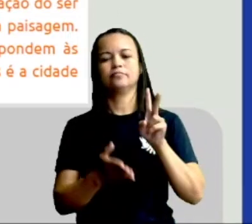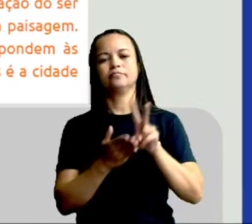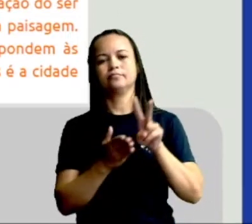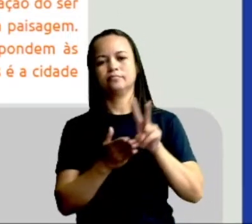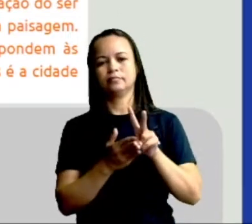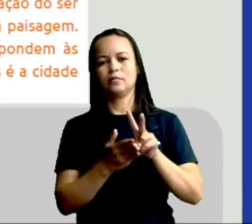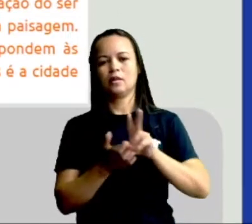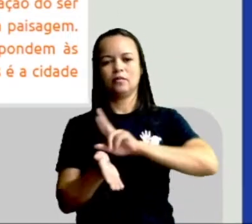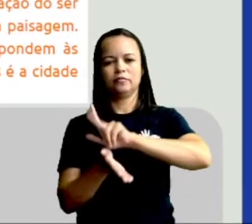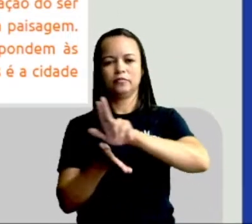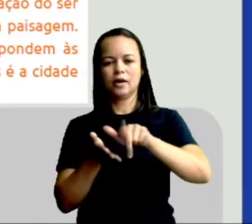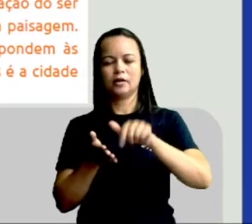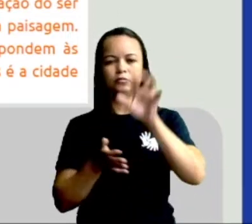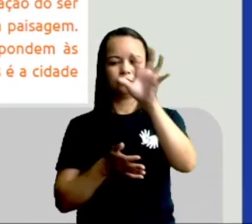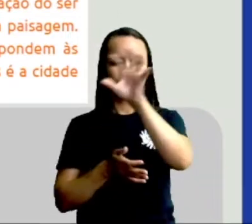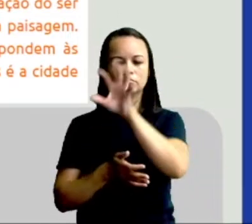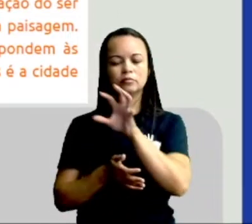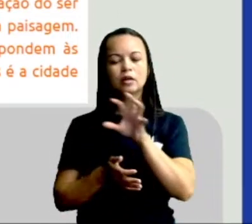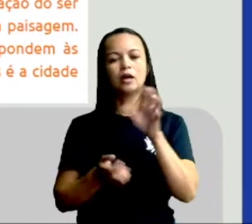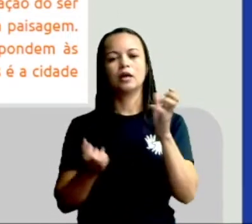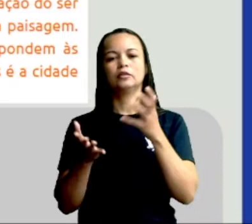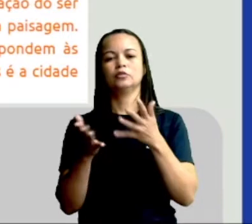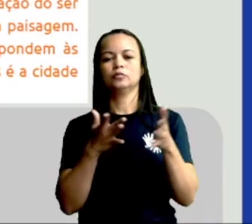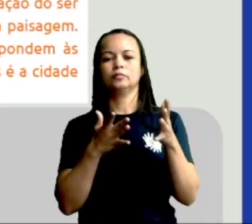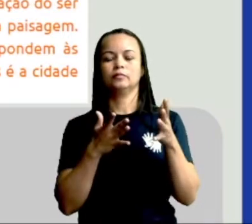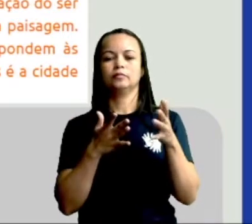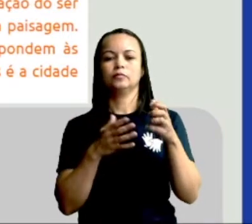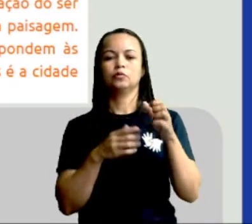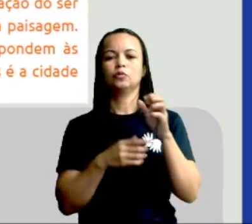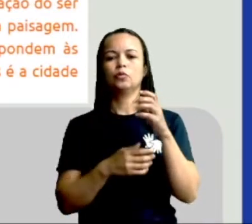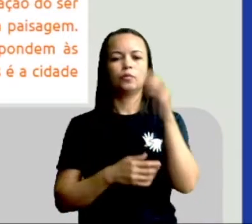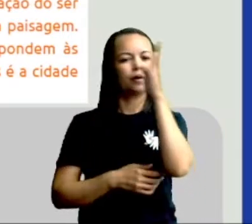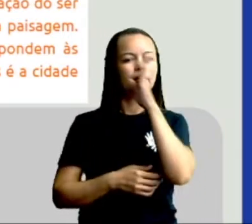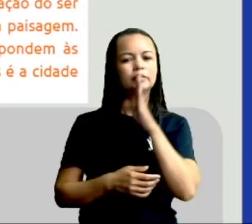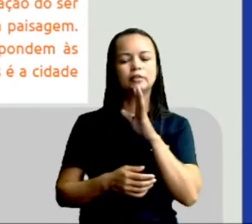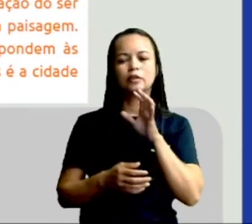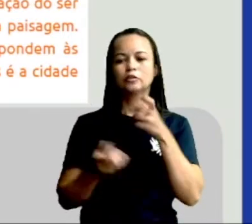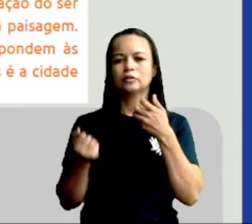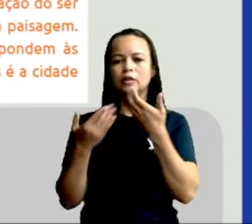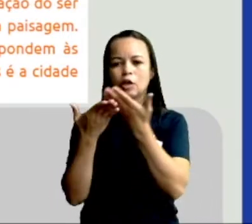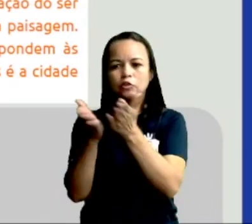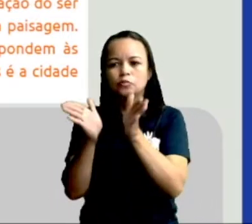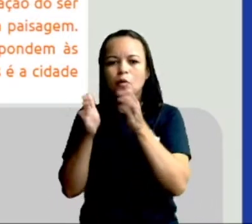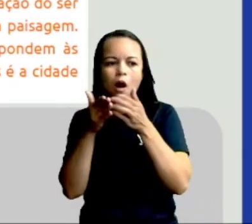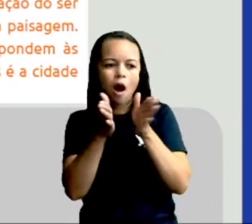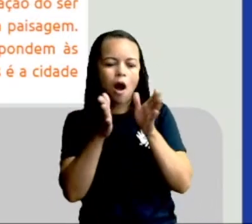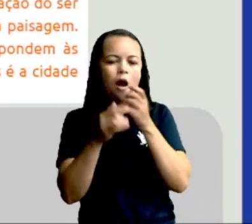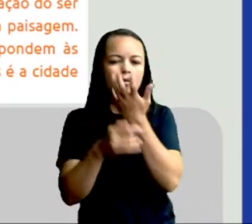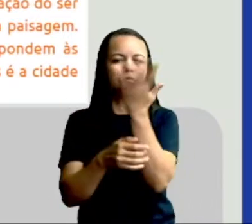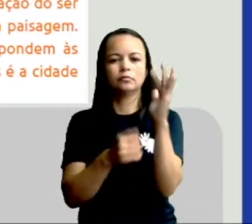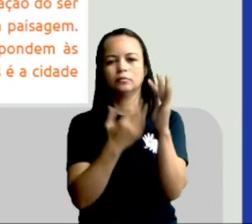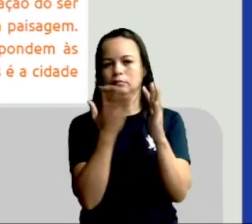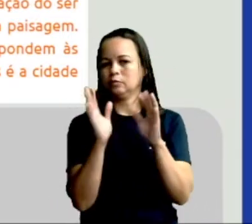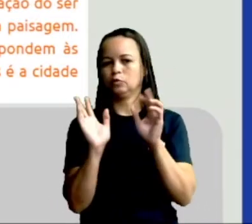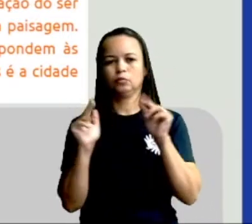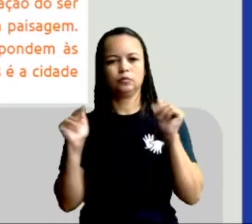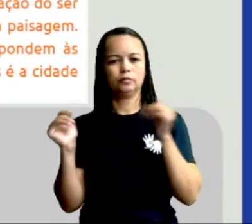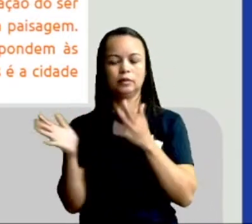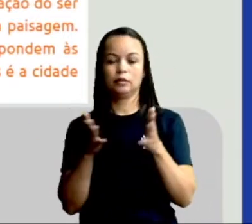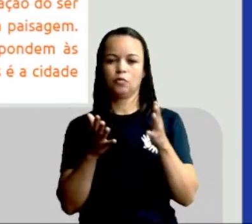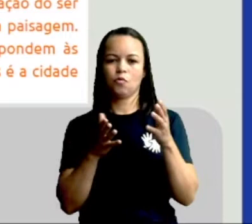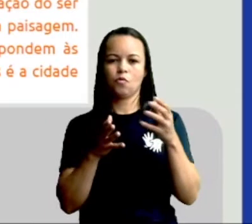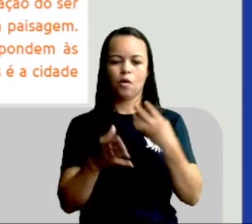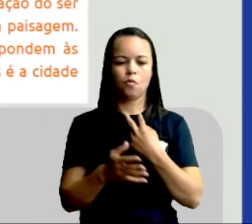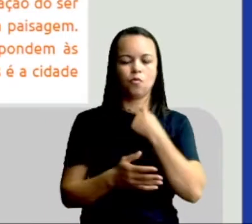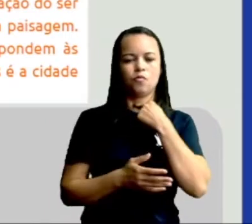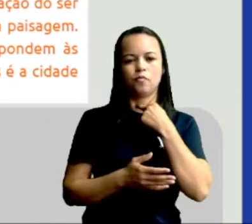muitas regiões do Brasil ainda não tinham sido tocadas, ainda não tinham sido exploradas. Aí, com a ocupação dos